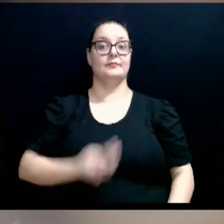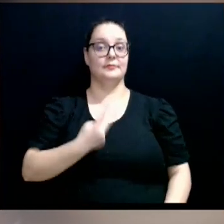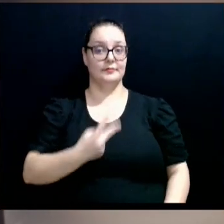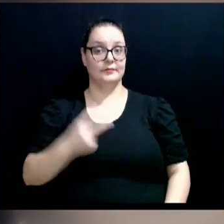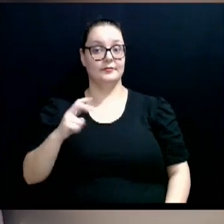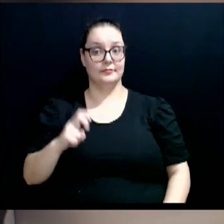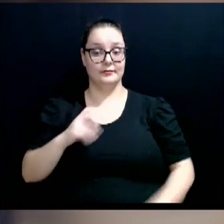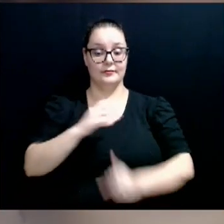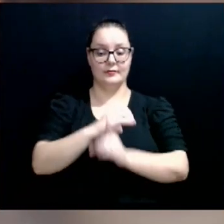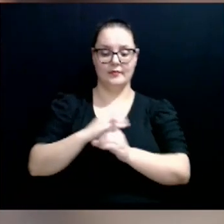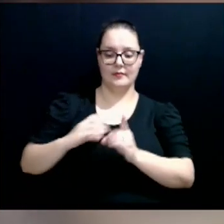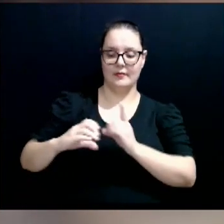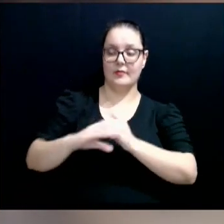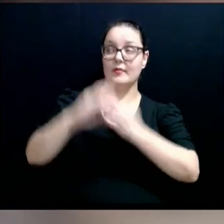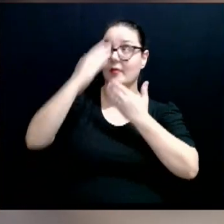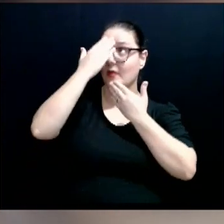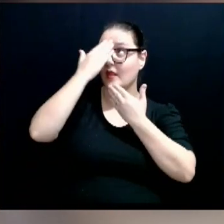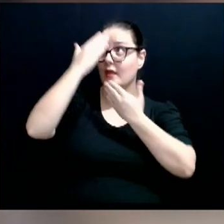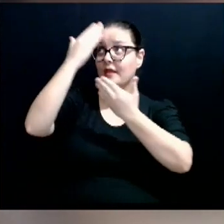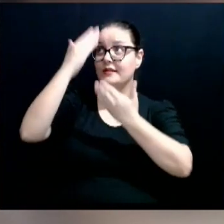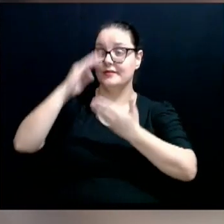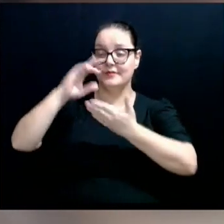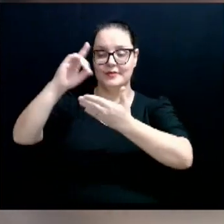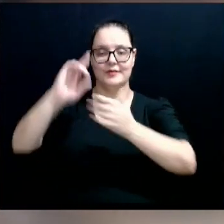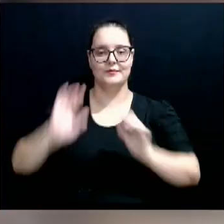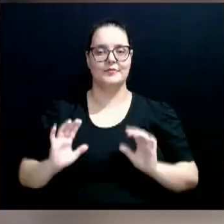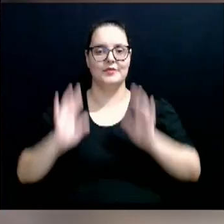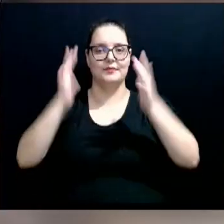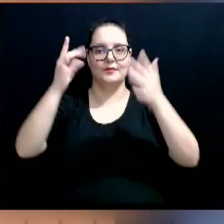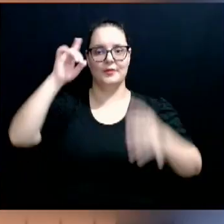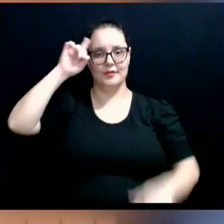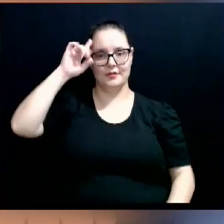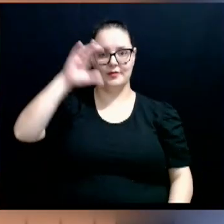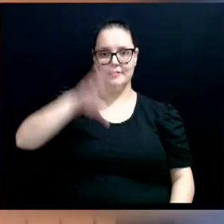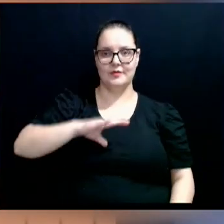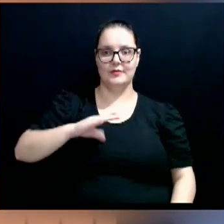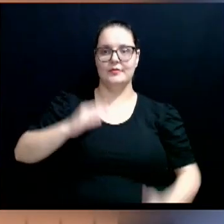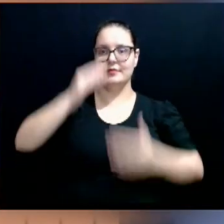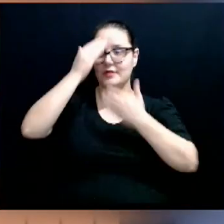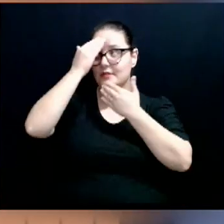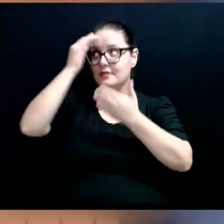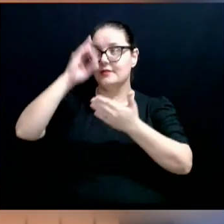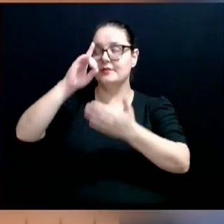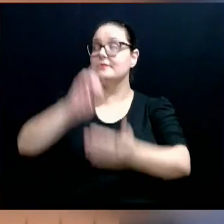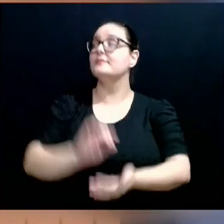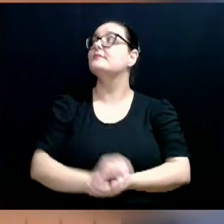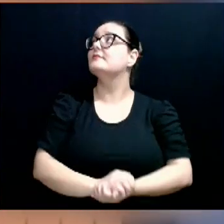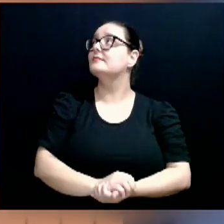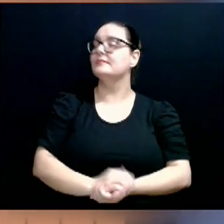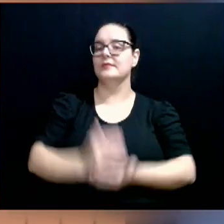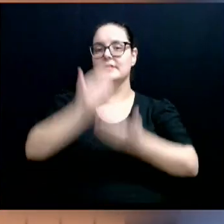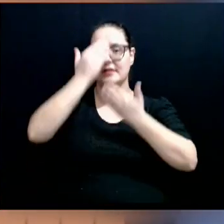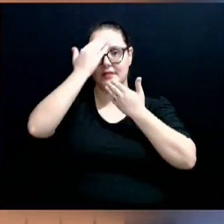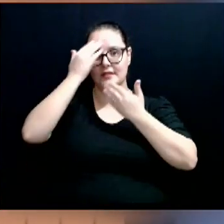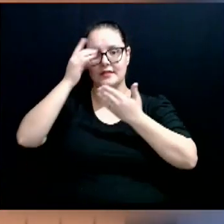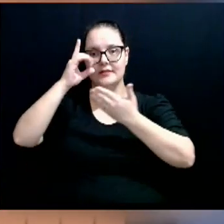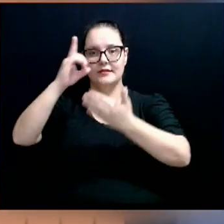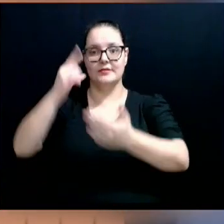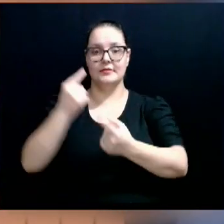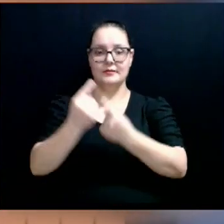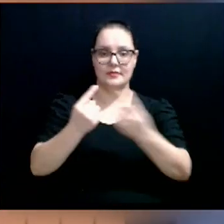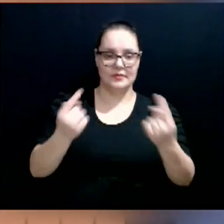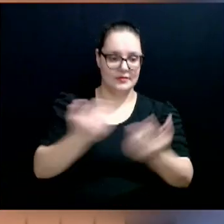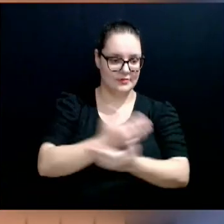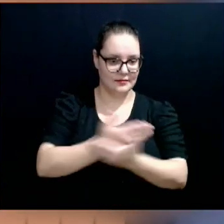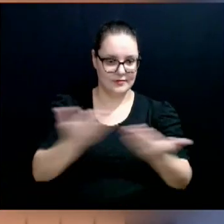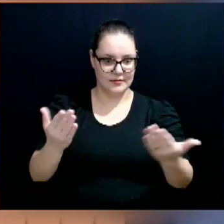em Ação de Graças em celebração ao Dia Municipal de Ação de Graças. Agradecer a Deus, por cada um de vocês, por essa